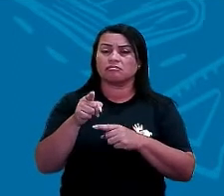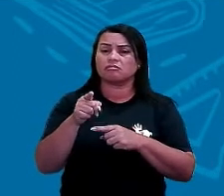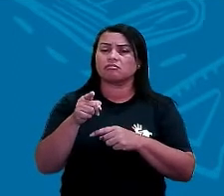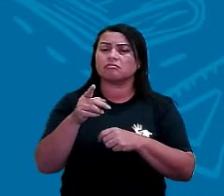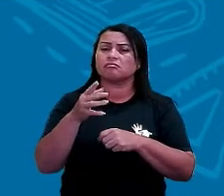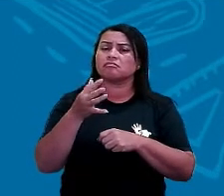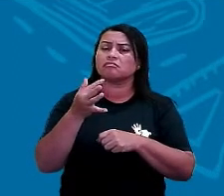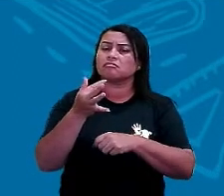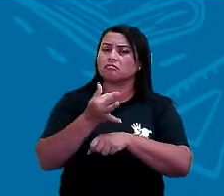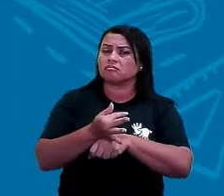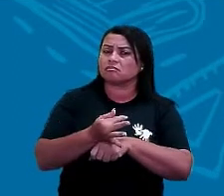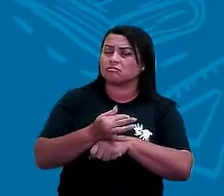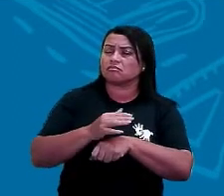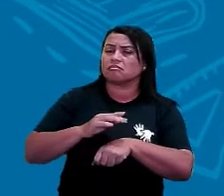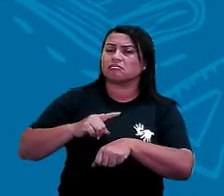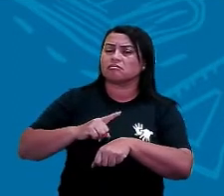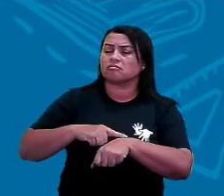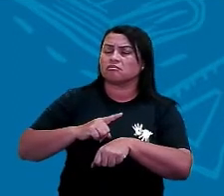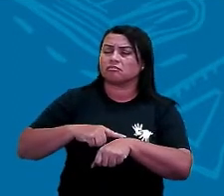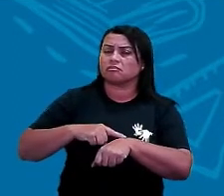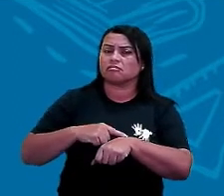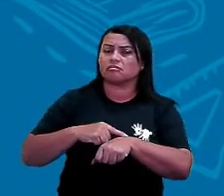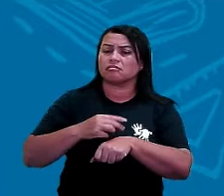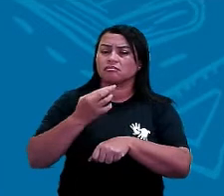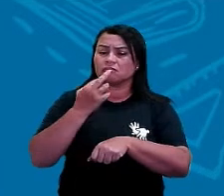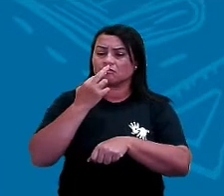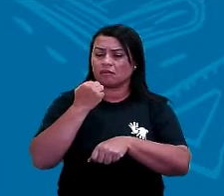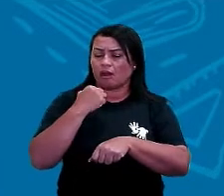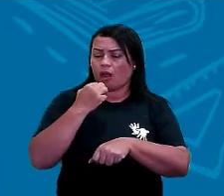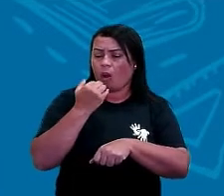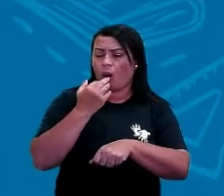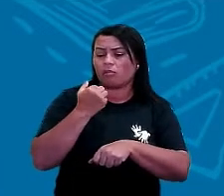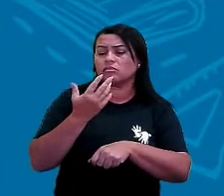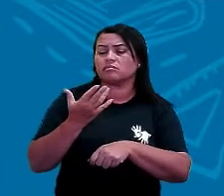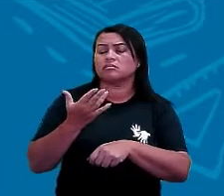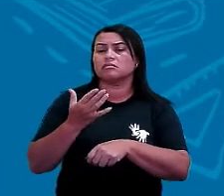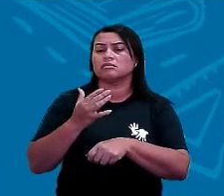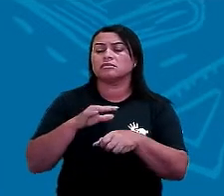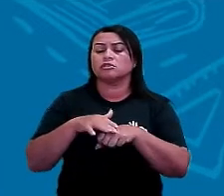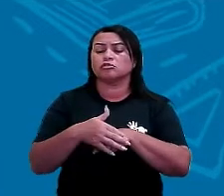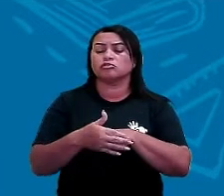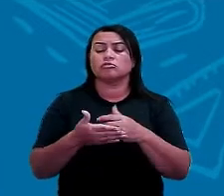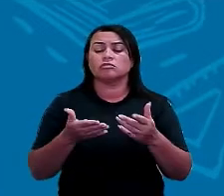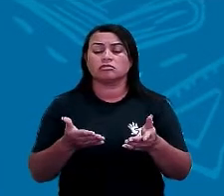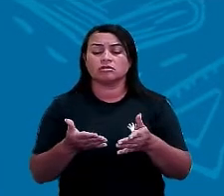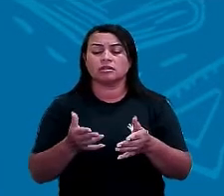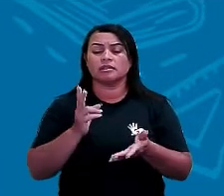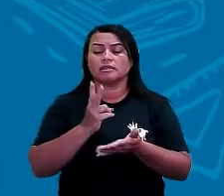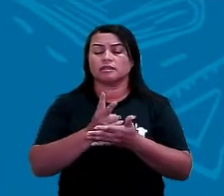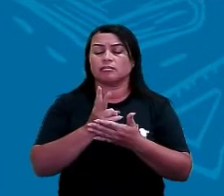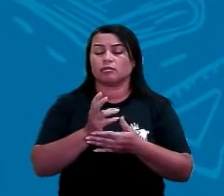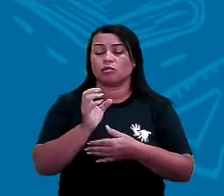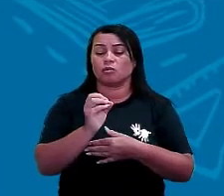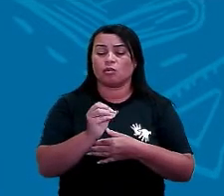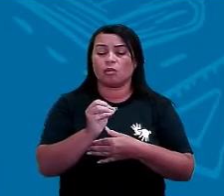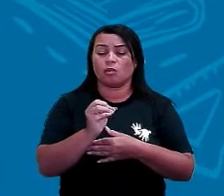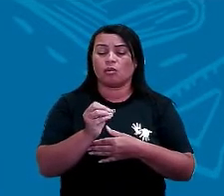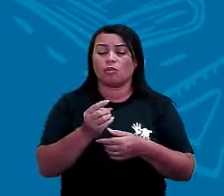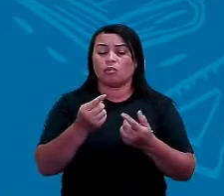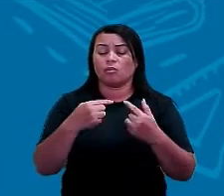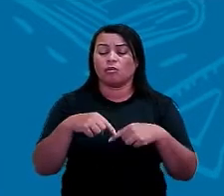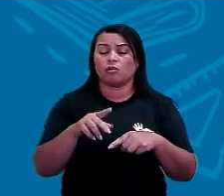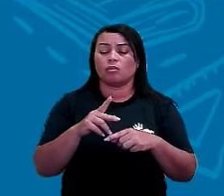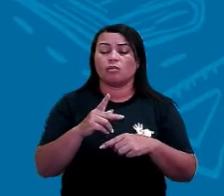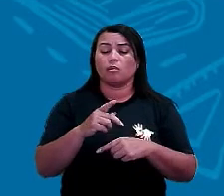no jantar. Ele vem sempre acompanhado do artigo o. E aqui abaixo, no porquê junto